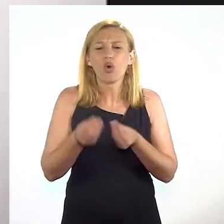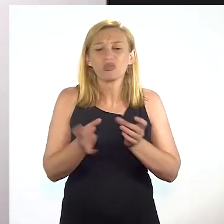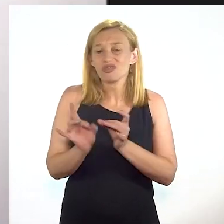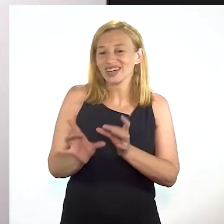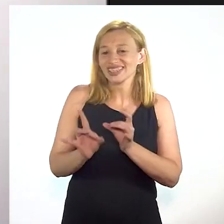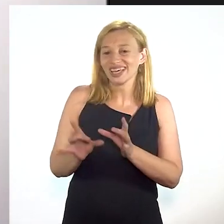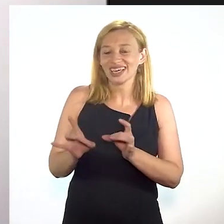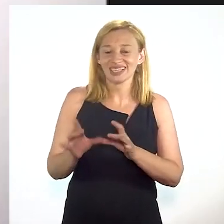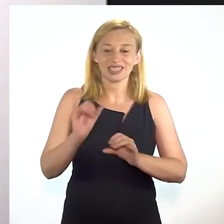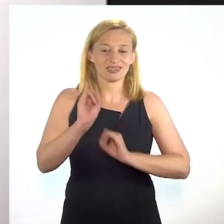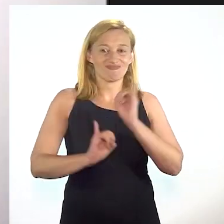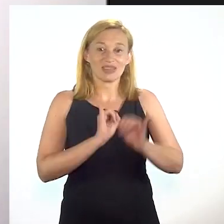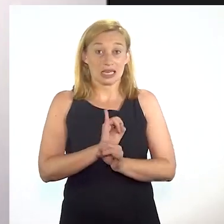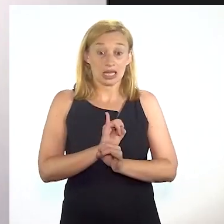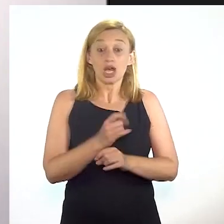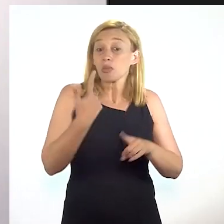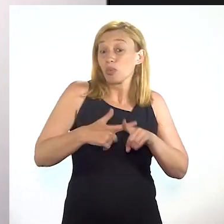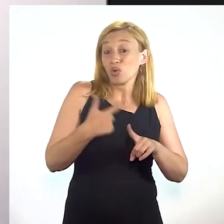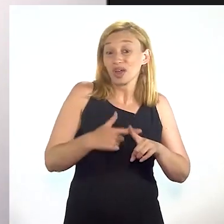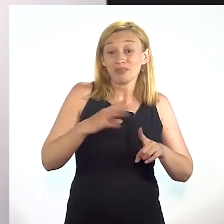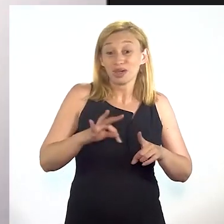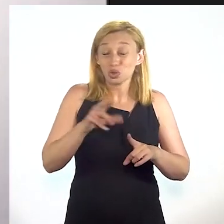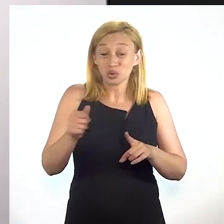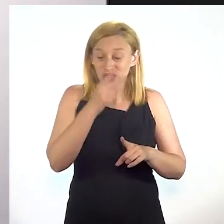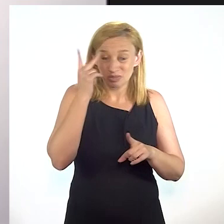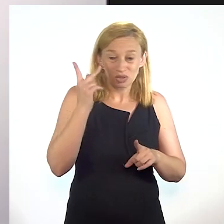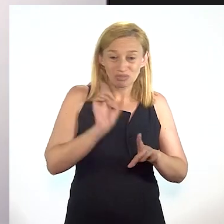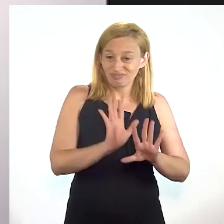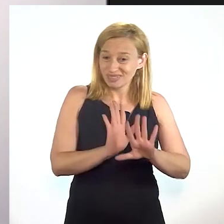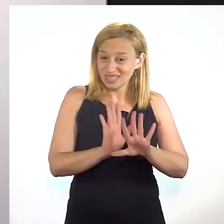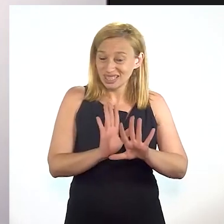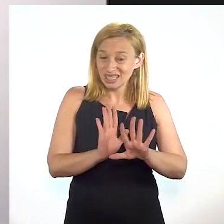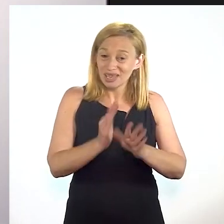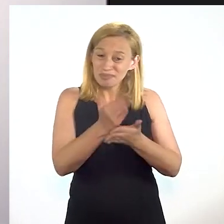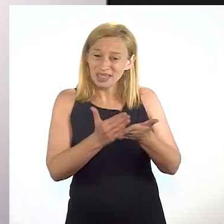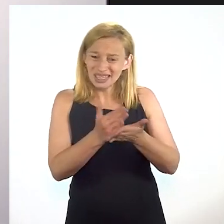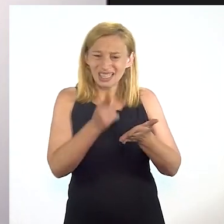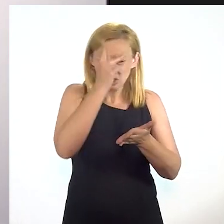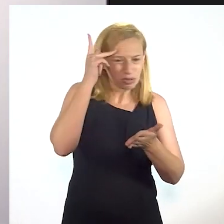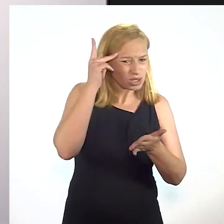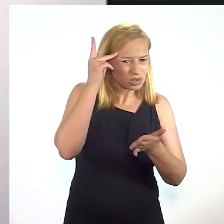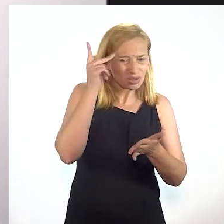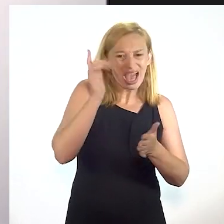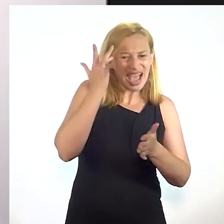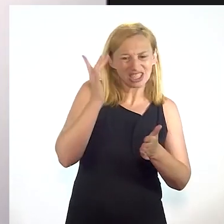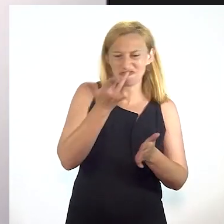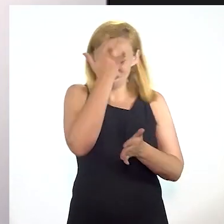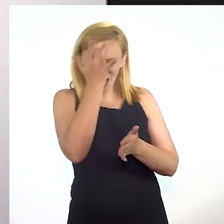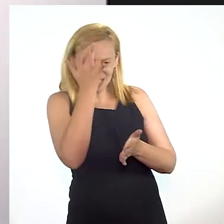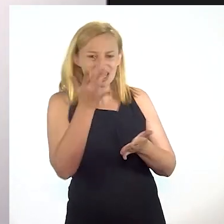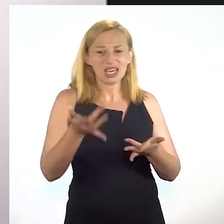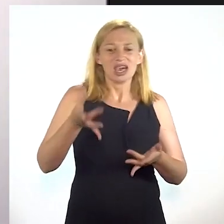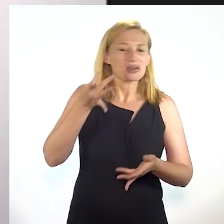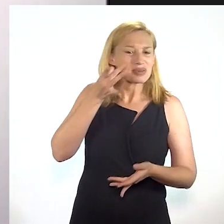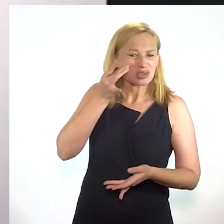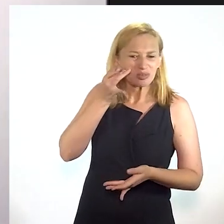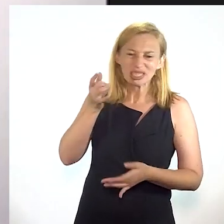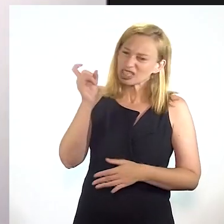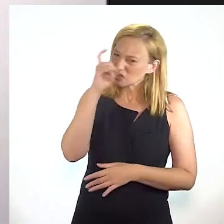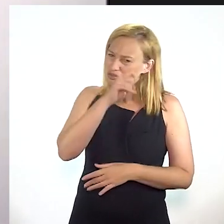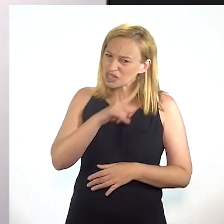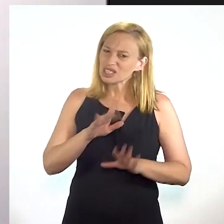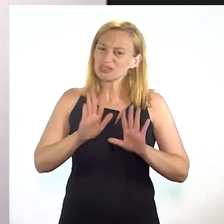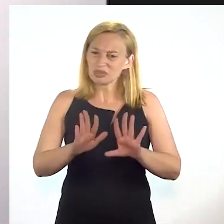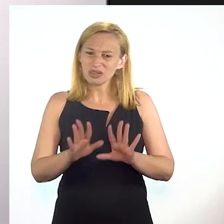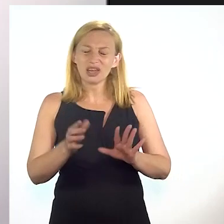como vender na internet, porque para todo mundo, nem para todo mundo, né, vender na internet é uma coisa muito fácil. Se pessoalmente já é difícil,